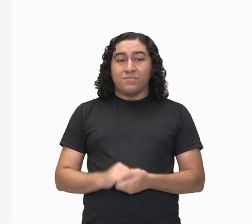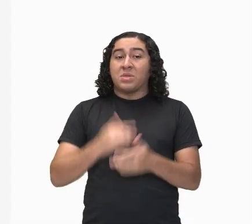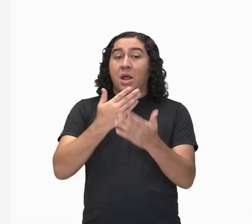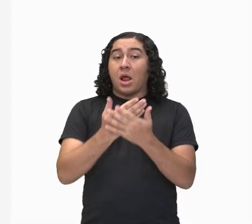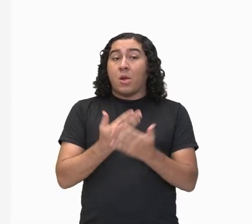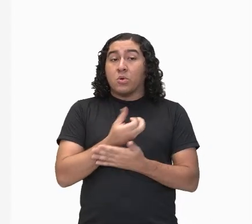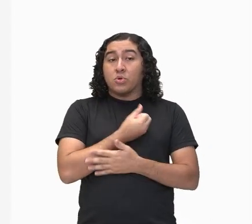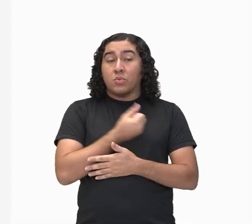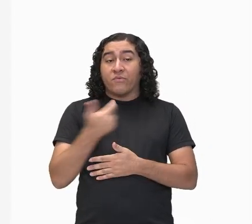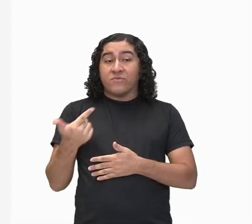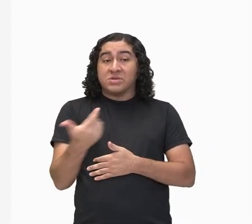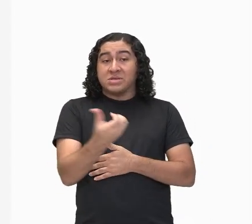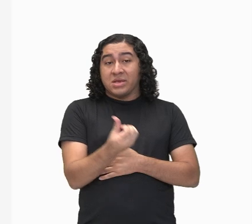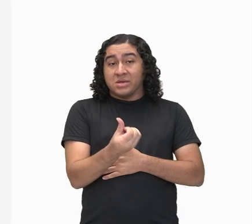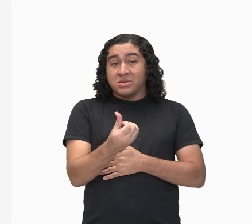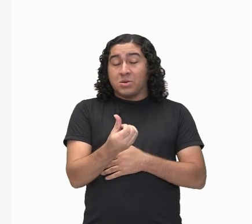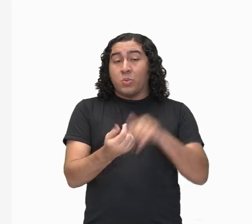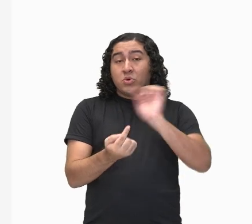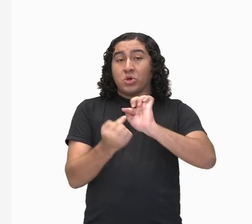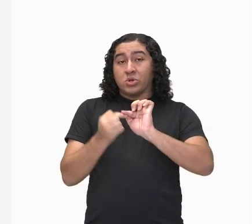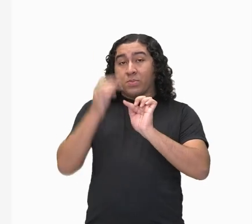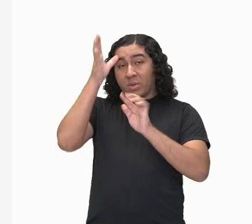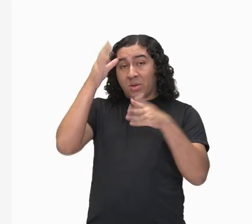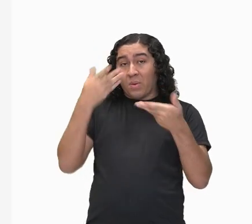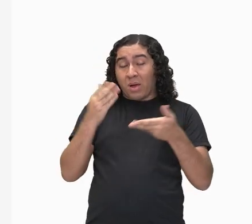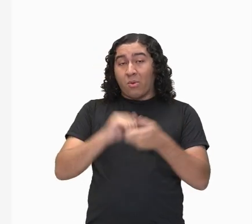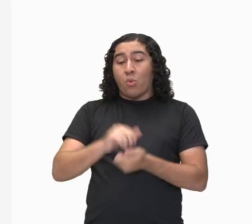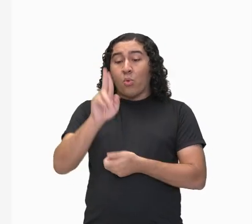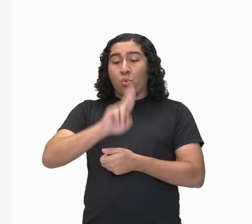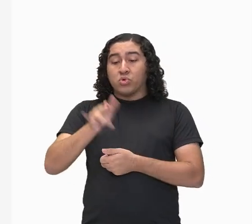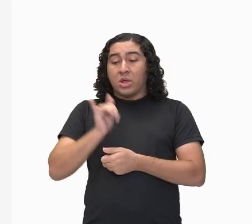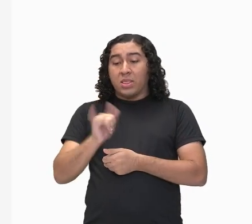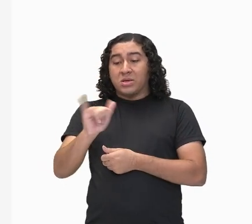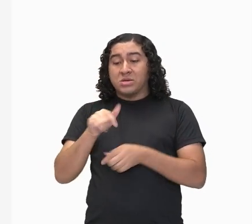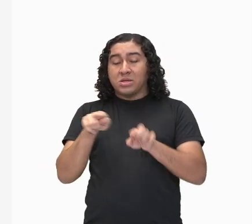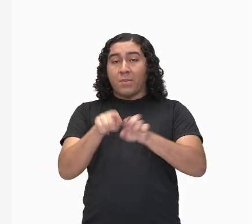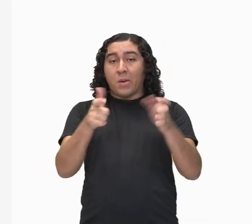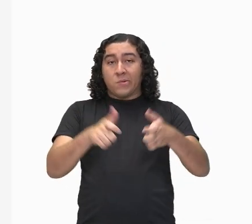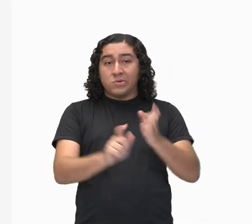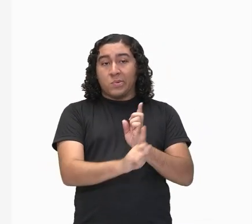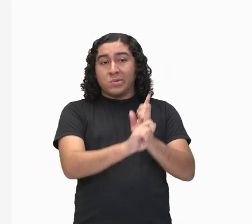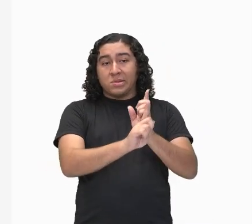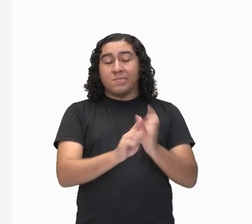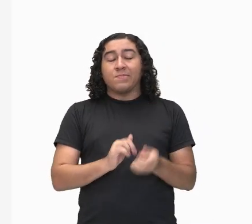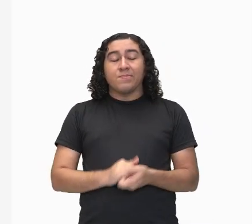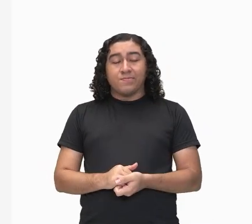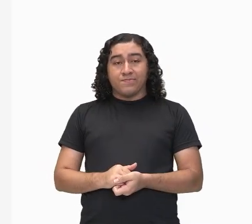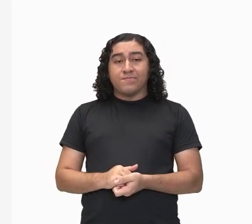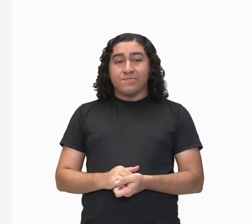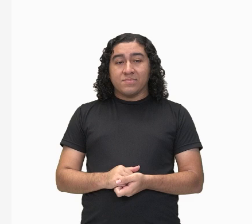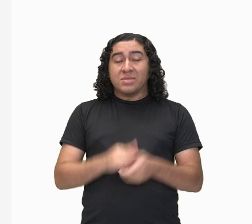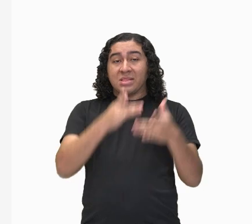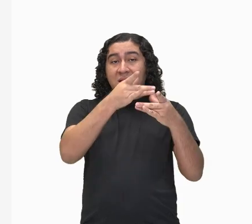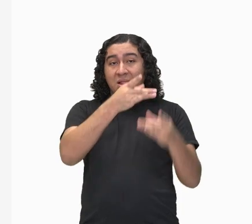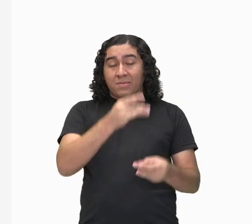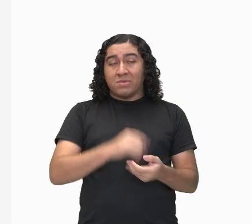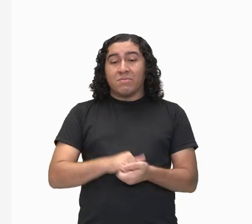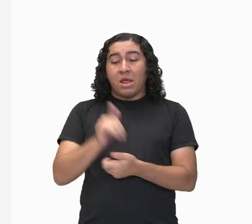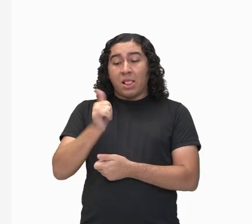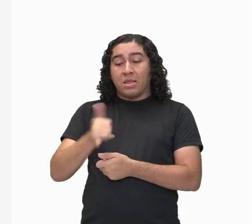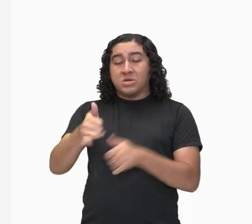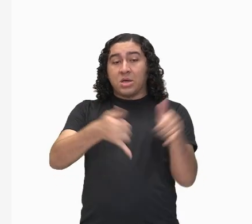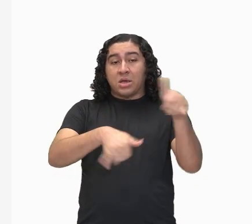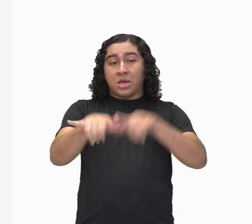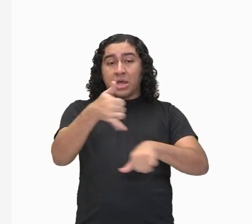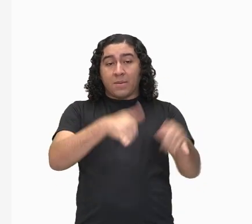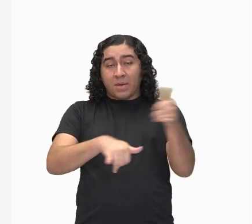número 26, o objeto de conhecimento, usos da energia e suas fontes, detalhamento, energia